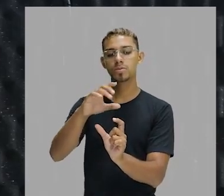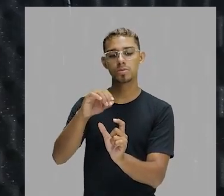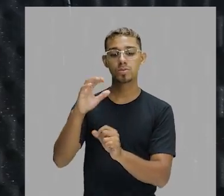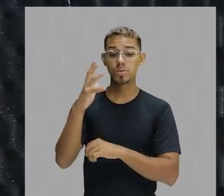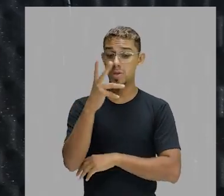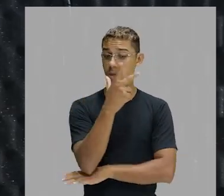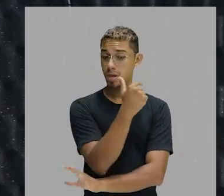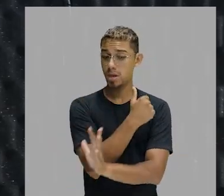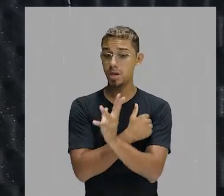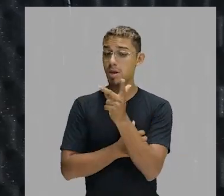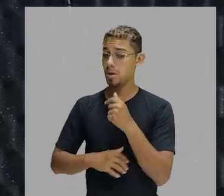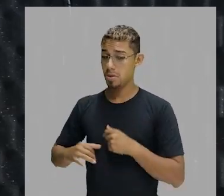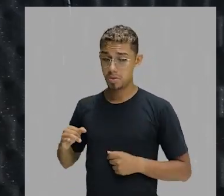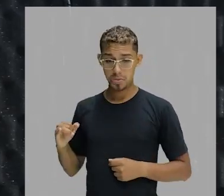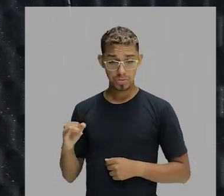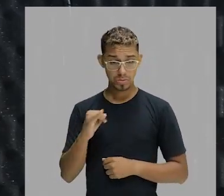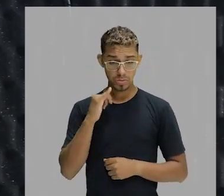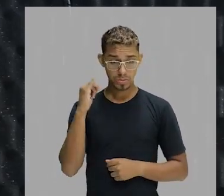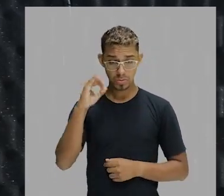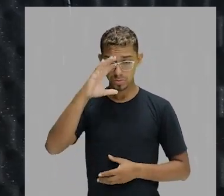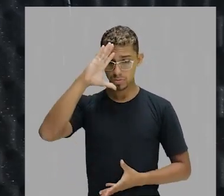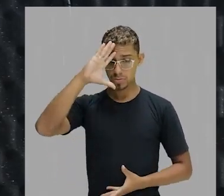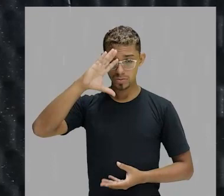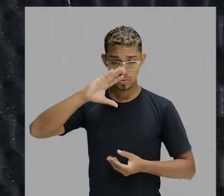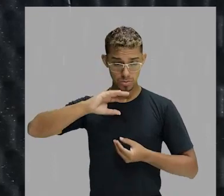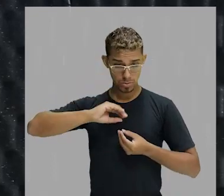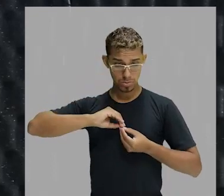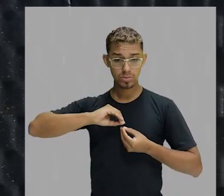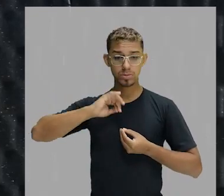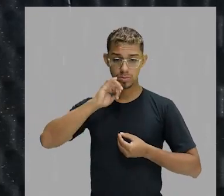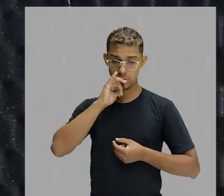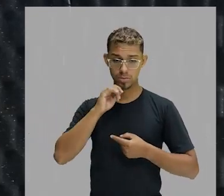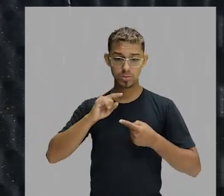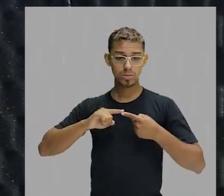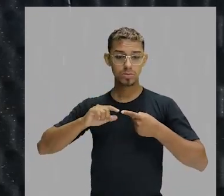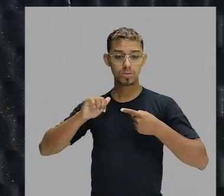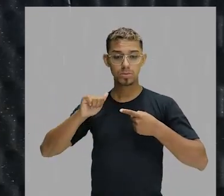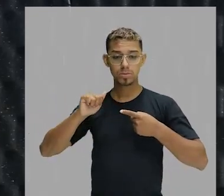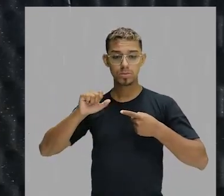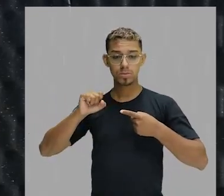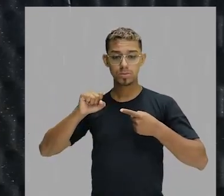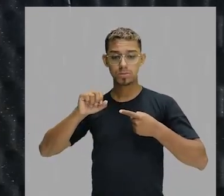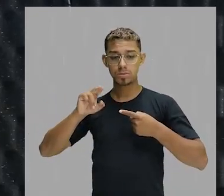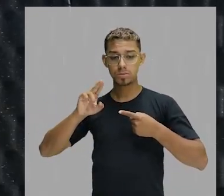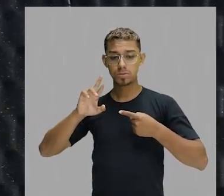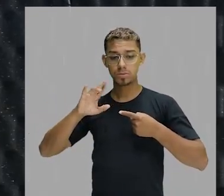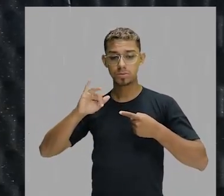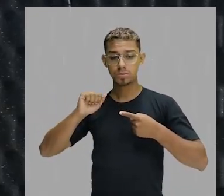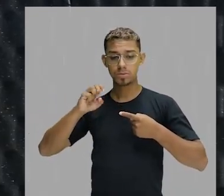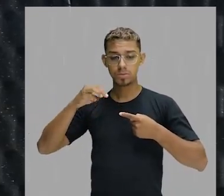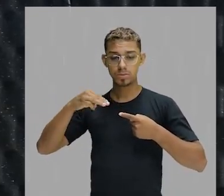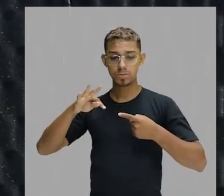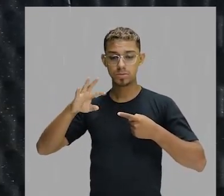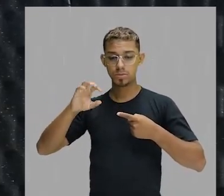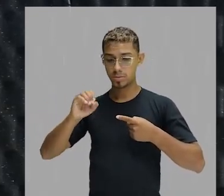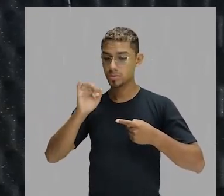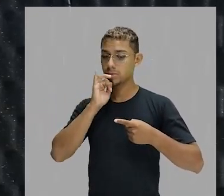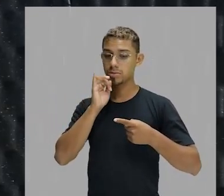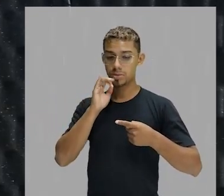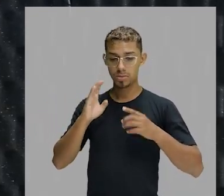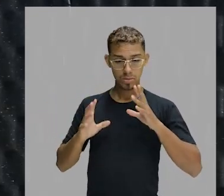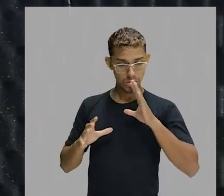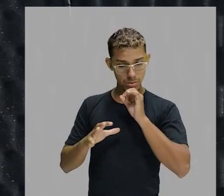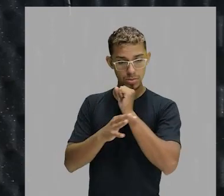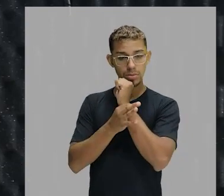ela é fundamental, né, para conter um problema sério que é o assoreamento, né? Principalmente proteção da mata ciliar,